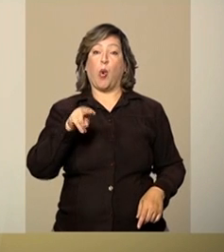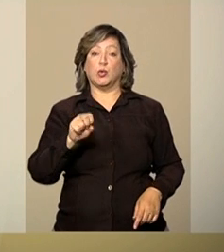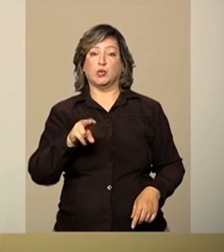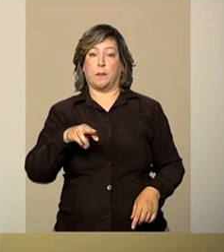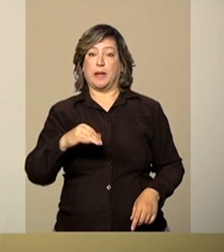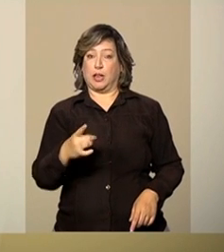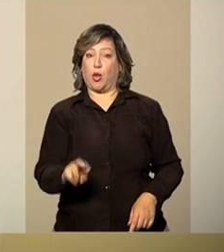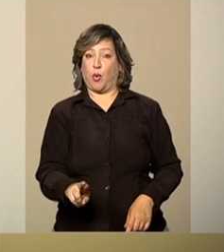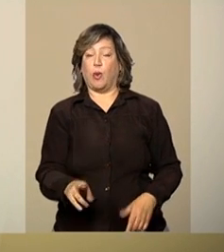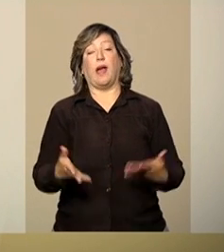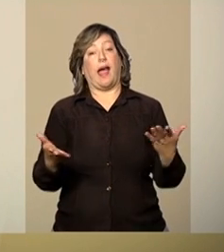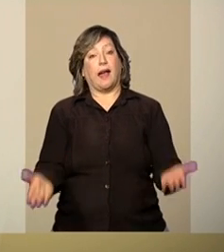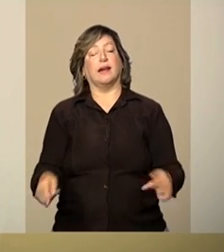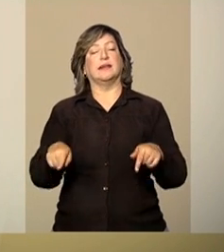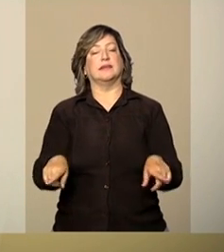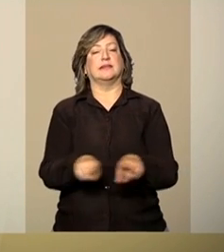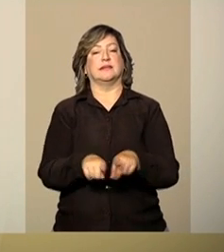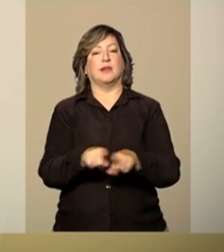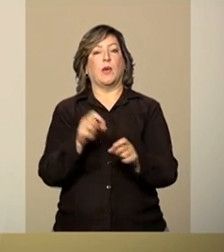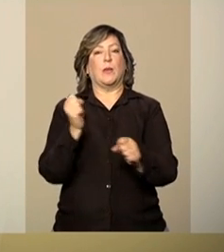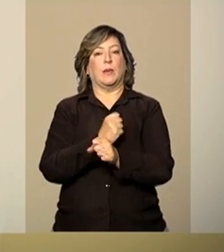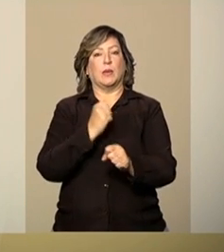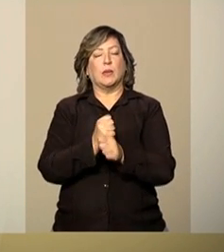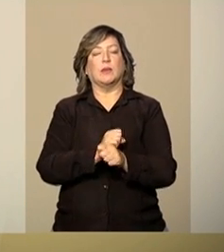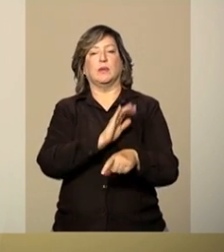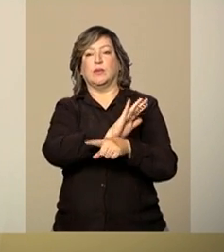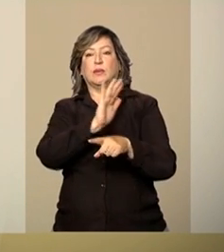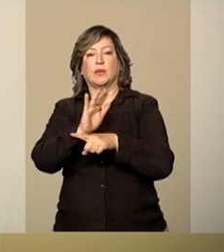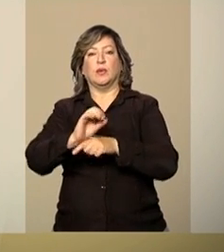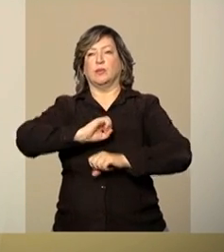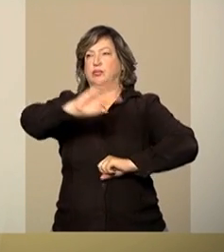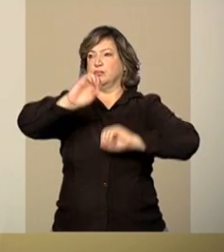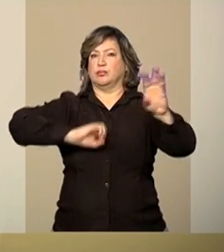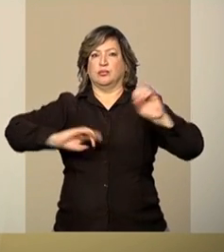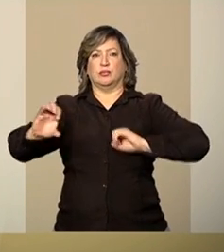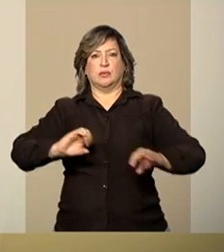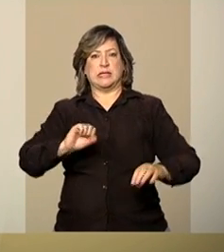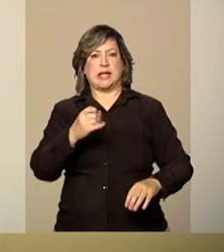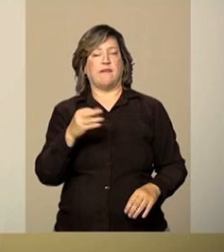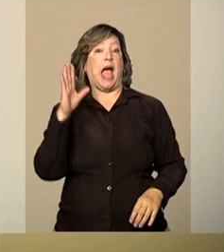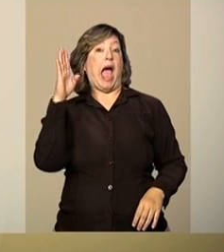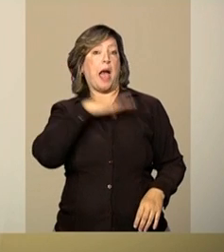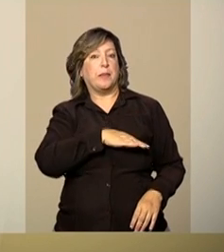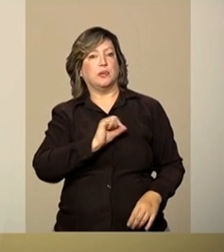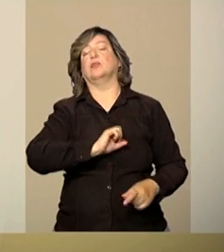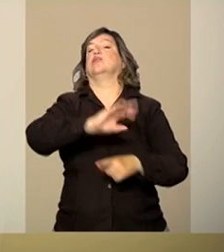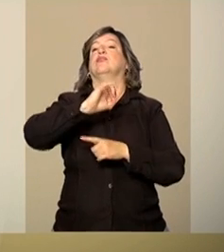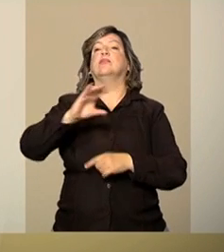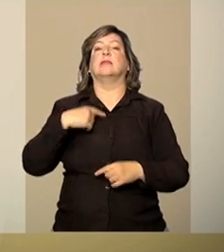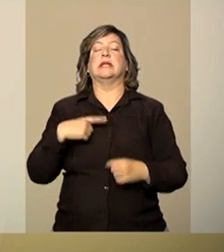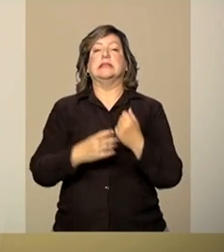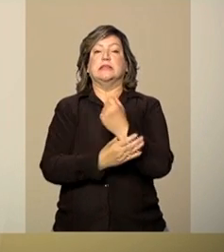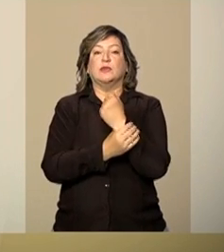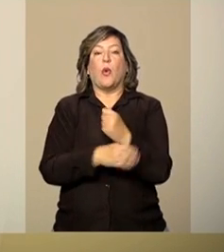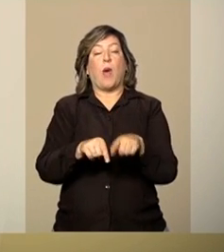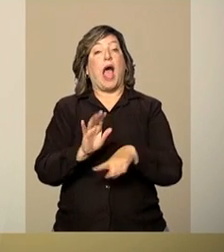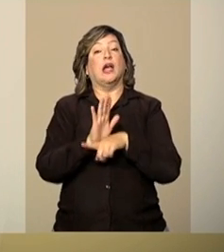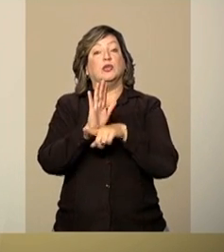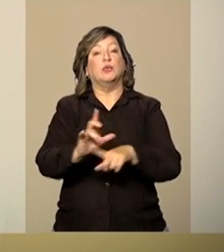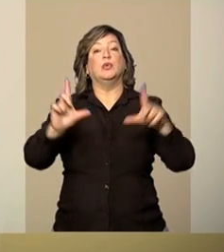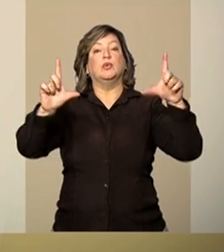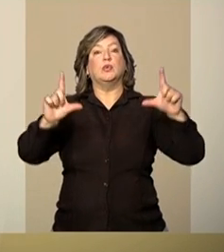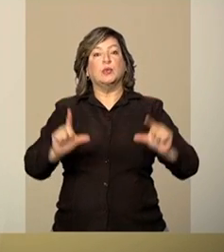a infraestrutura necessária para o transporte da nossa safra com muito mais rapidez e segurança o que ajuda a